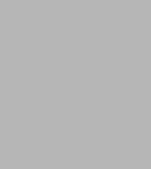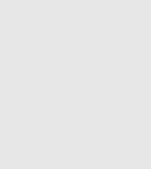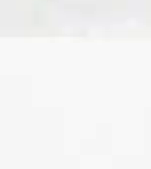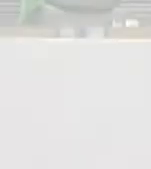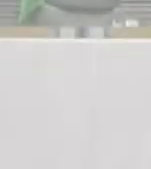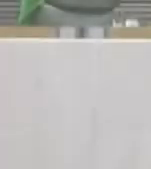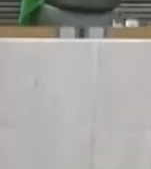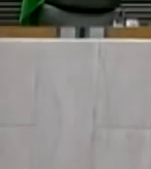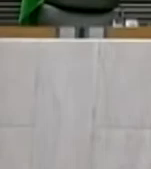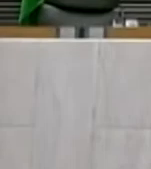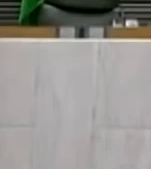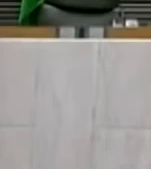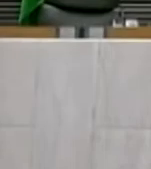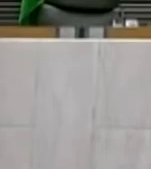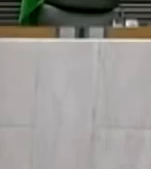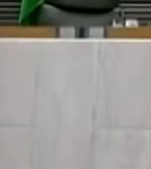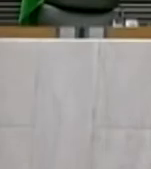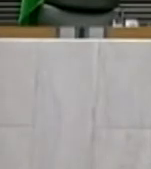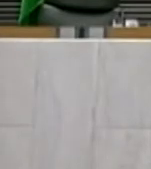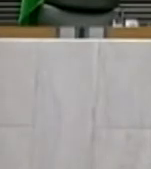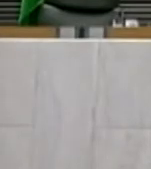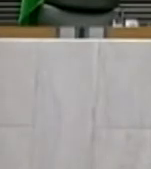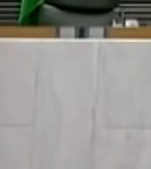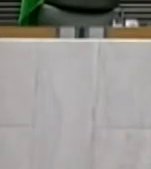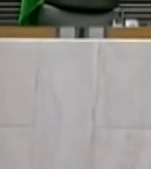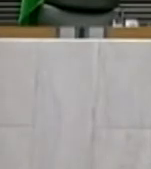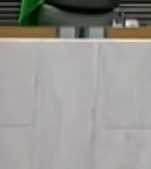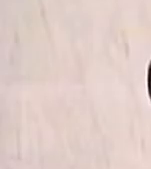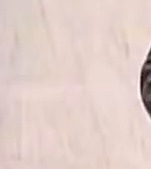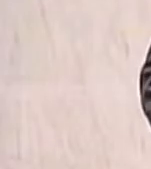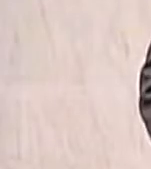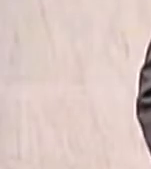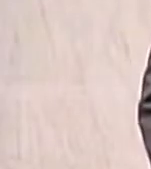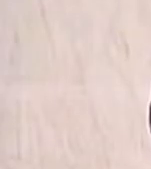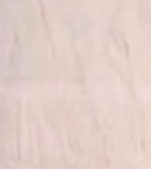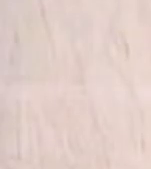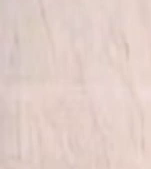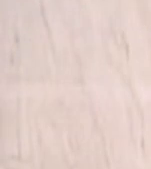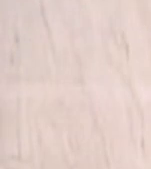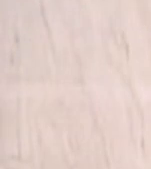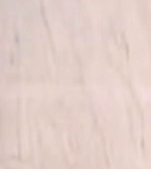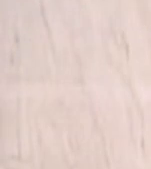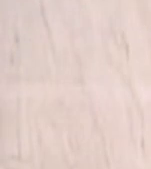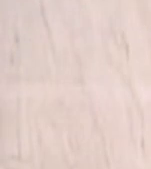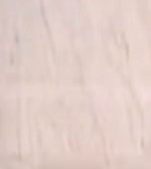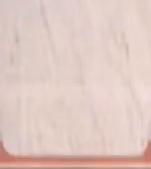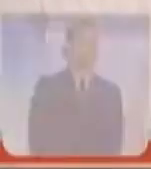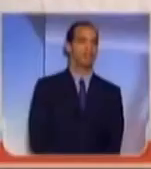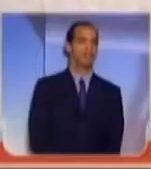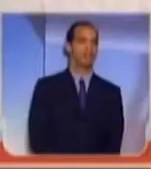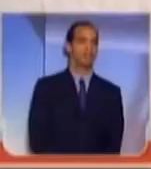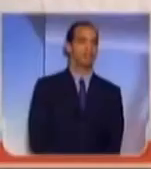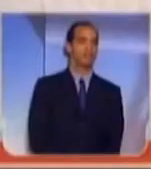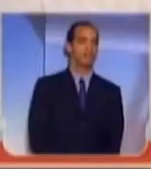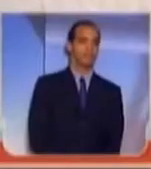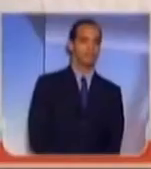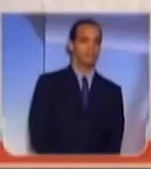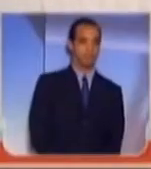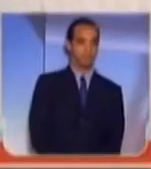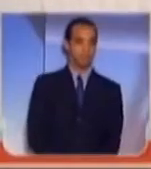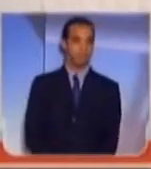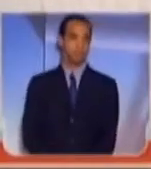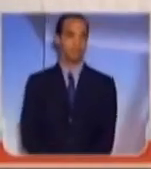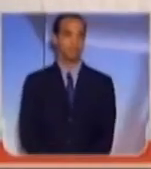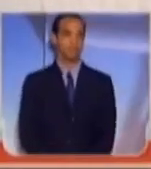o seu presidente senhores deputados senhoras deputadas público Que presente para o espectador da